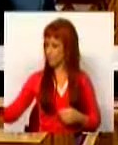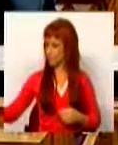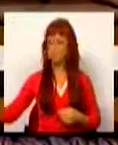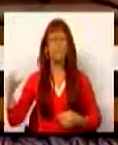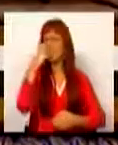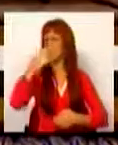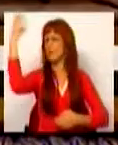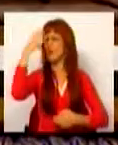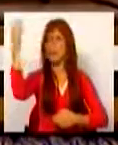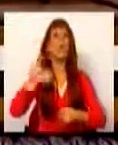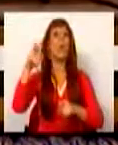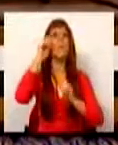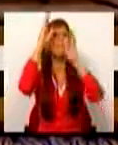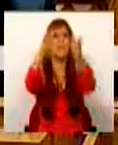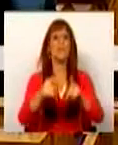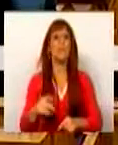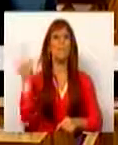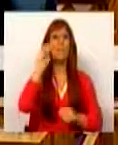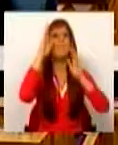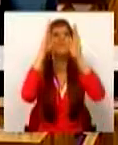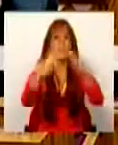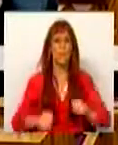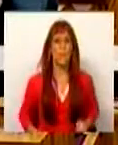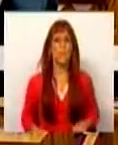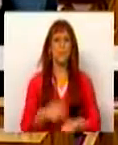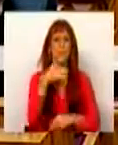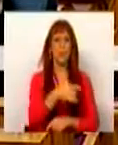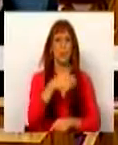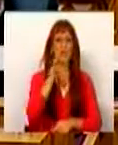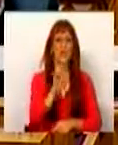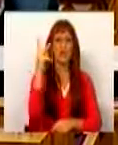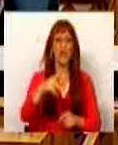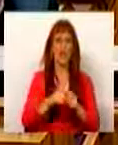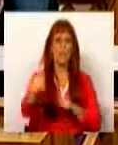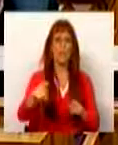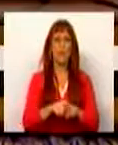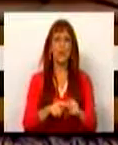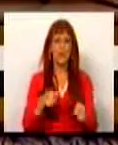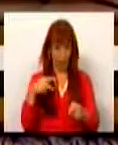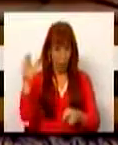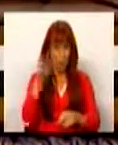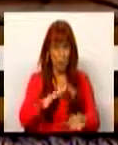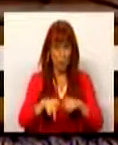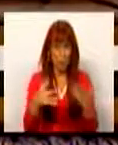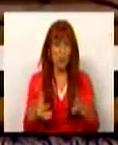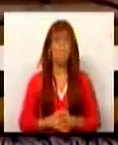Podem gritar, mas vão ter que ouvir. Vão ter que ouvir. 94 quilómetros de obras... Quero ouvir, senhor